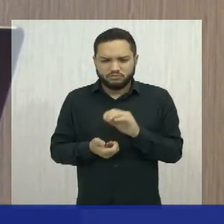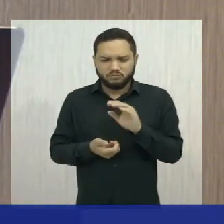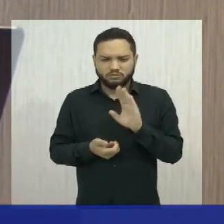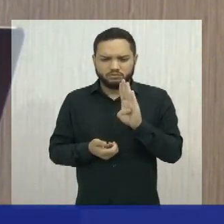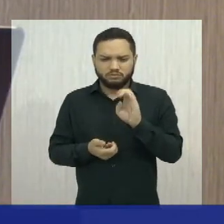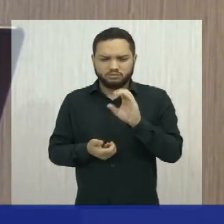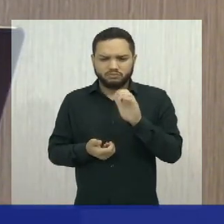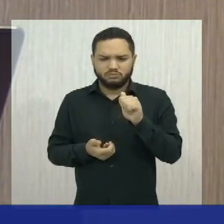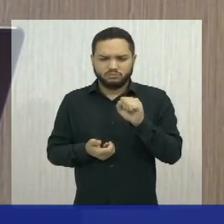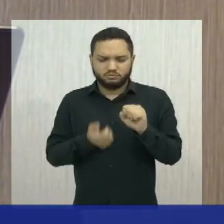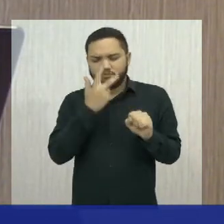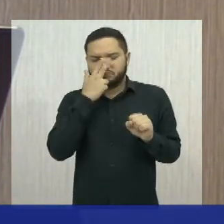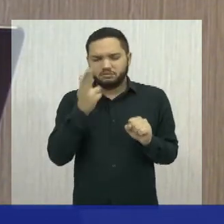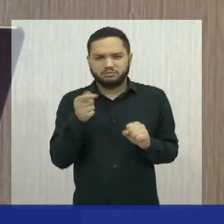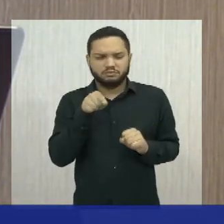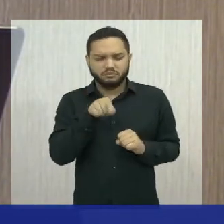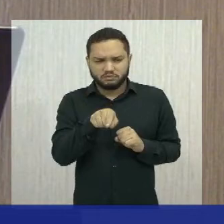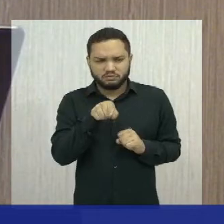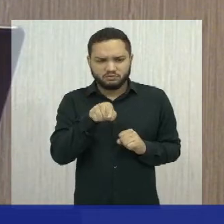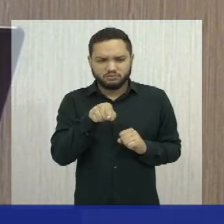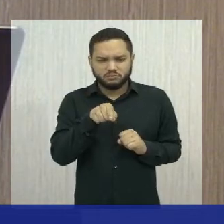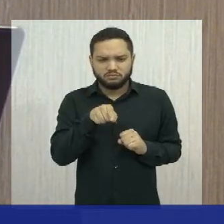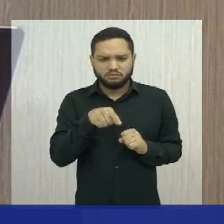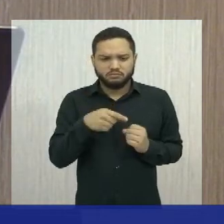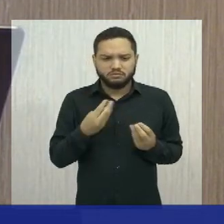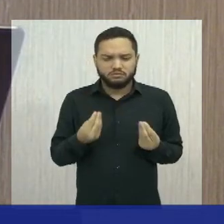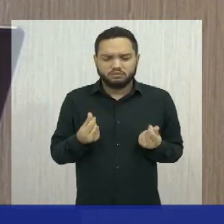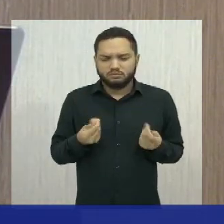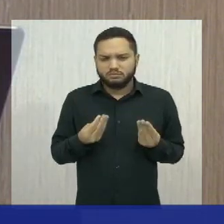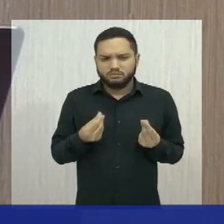que fica muito